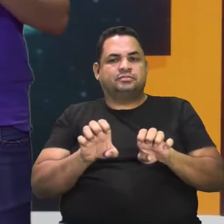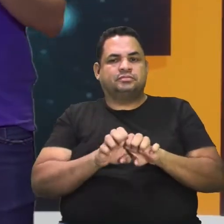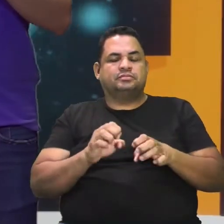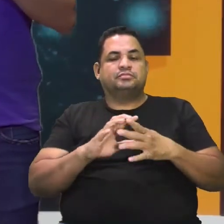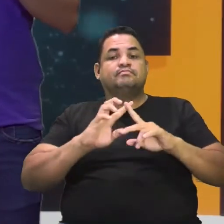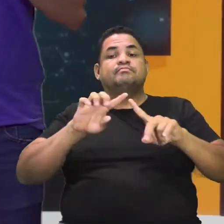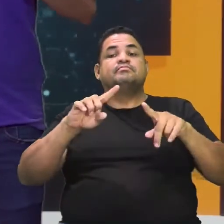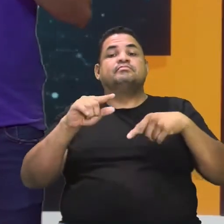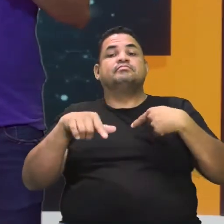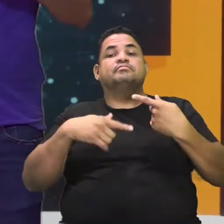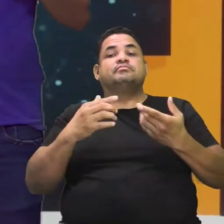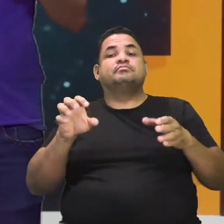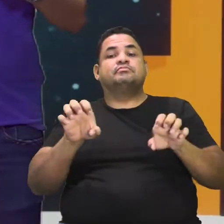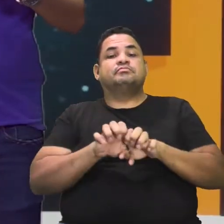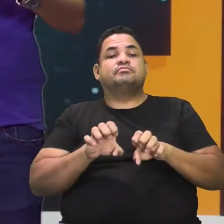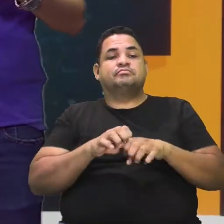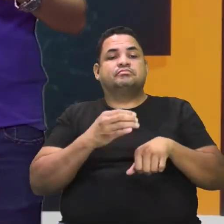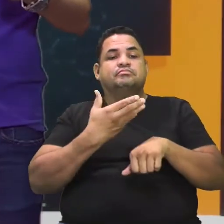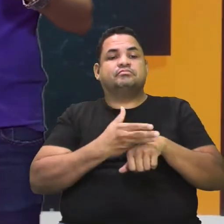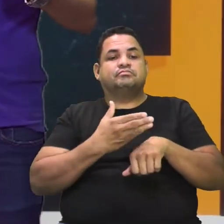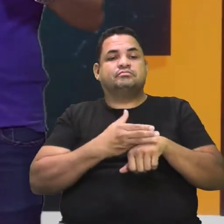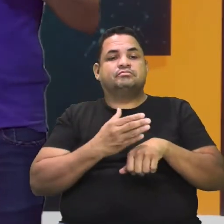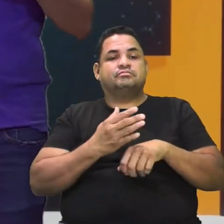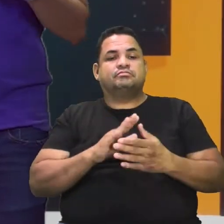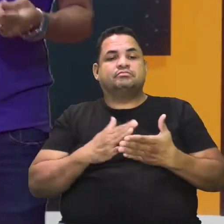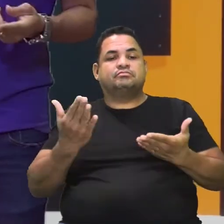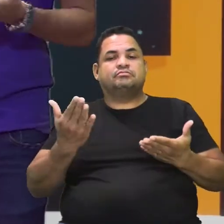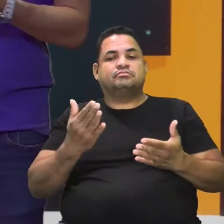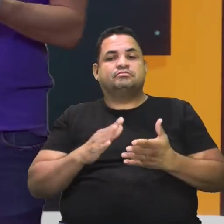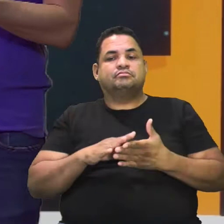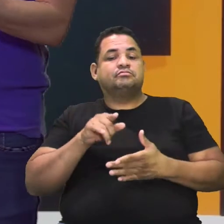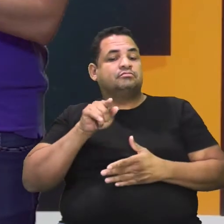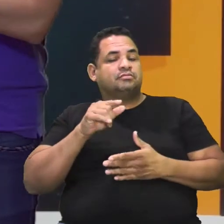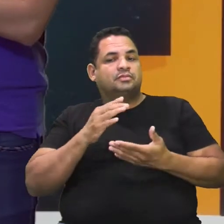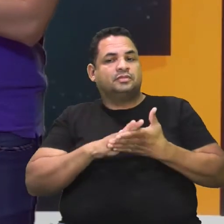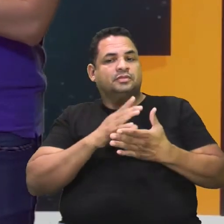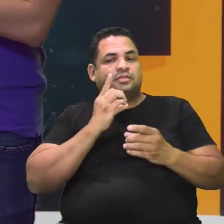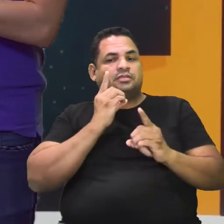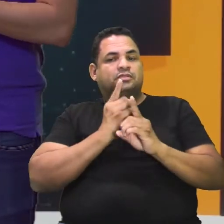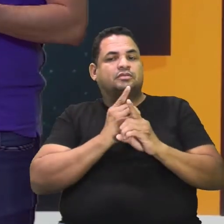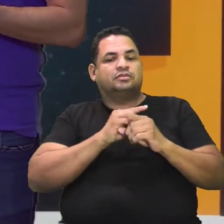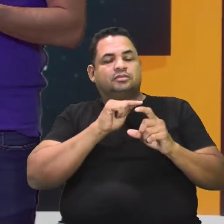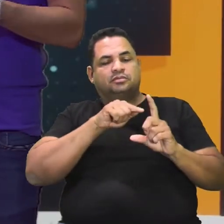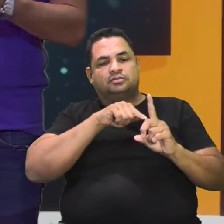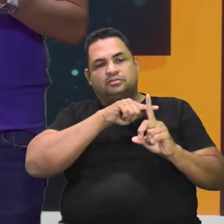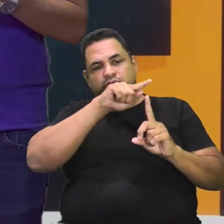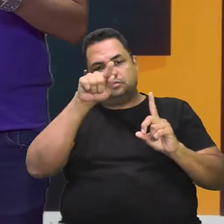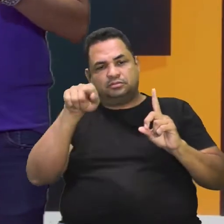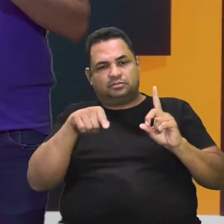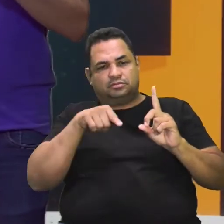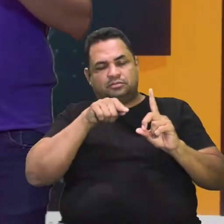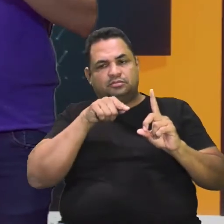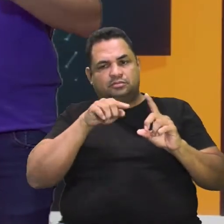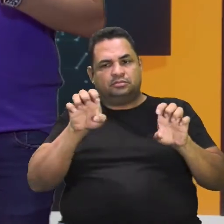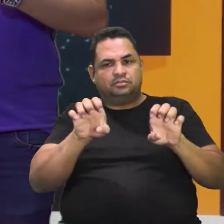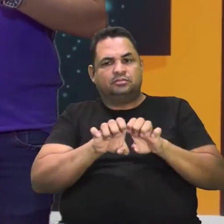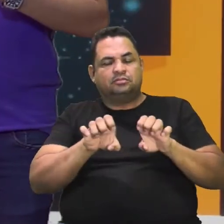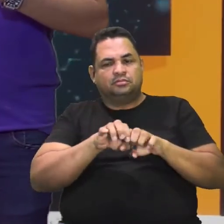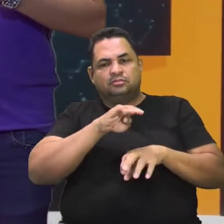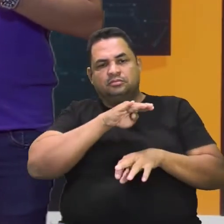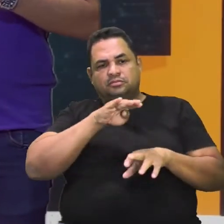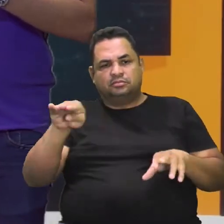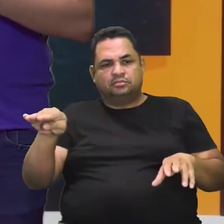equação, mas nas equações do exercício, é lá que você vai encontrar o centro, é lá que você vai encontrar a equação